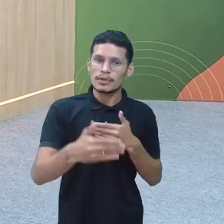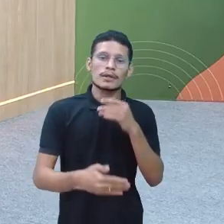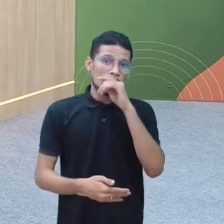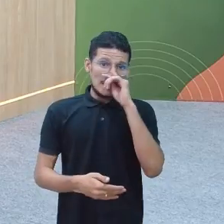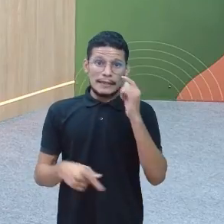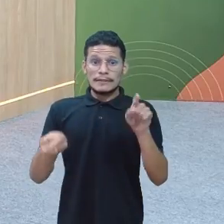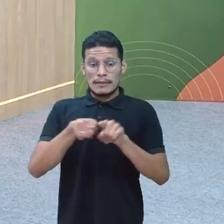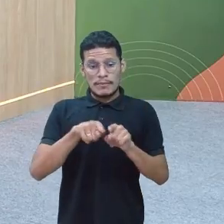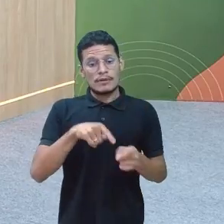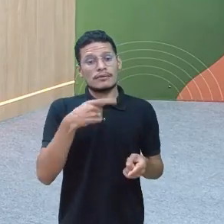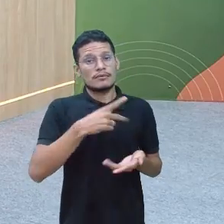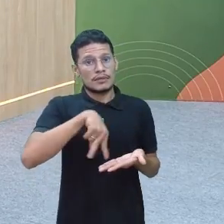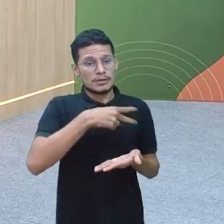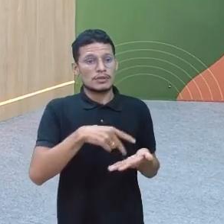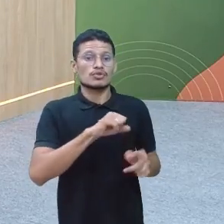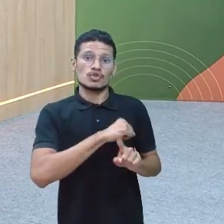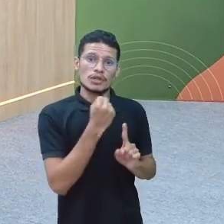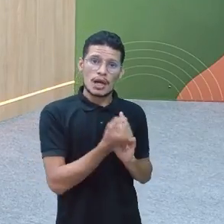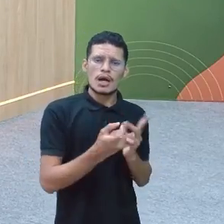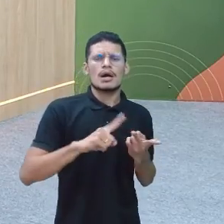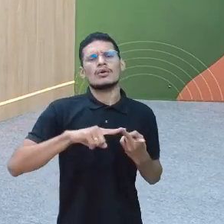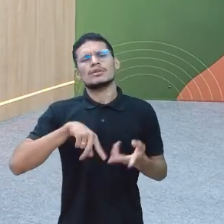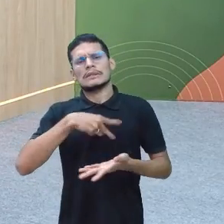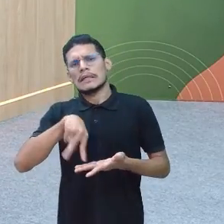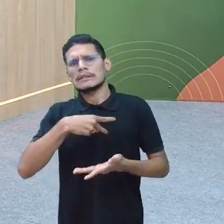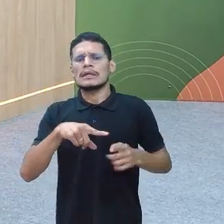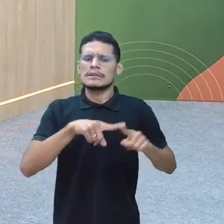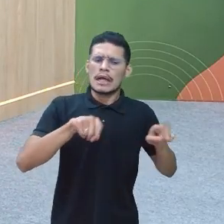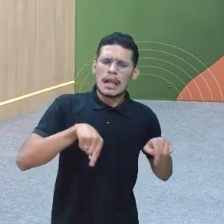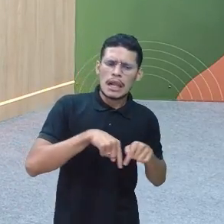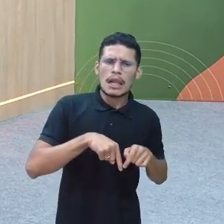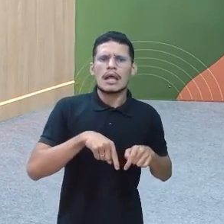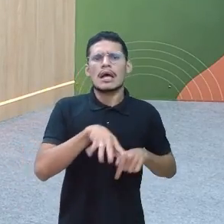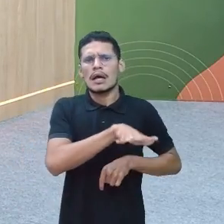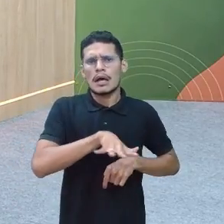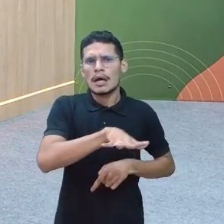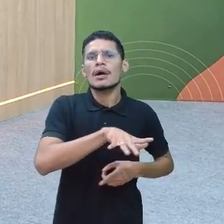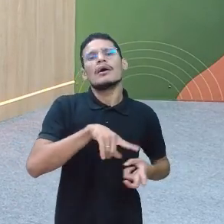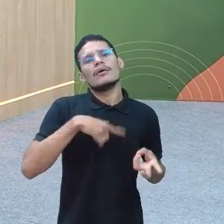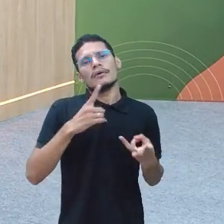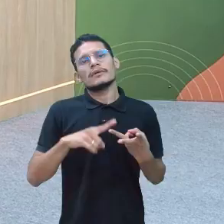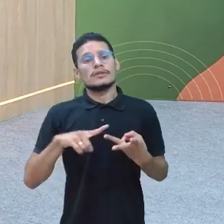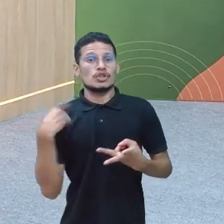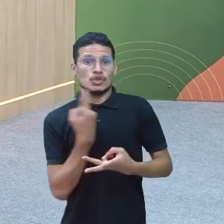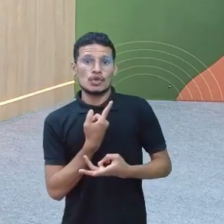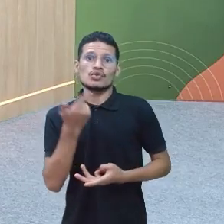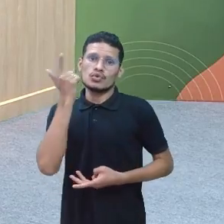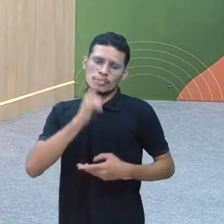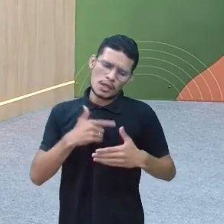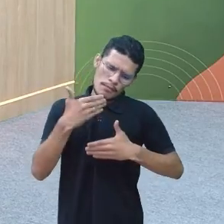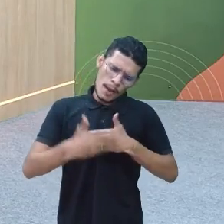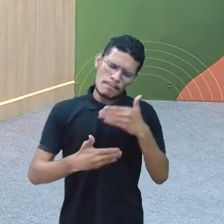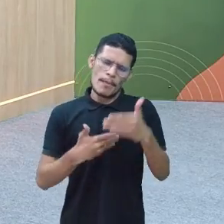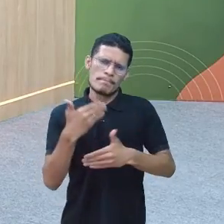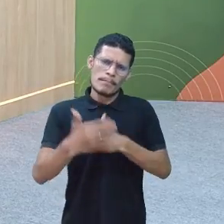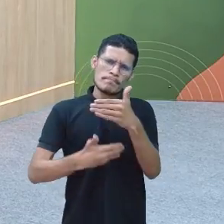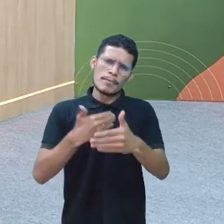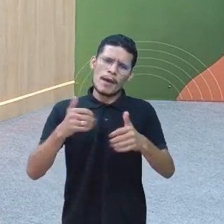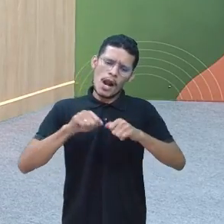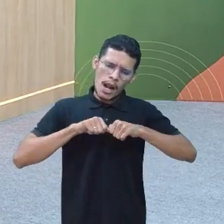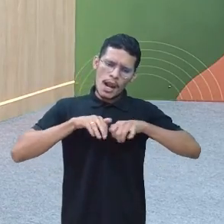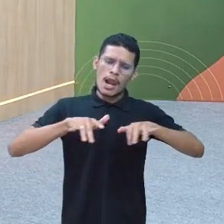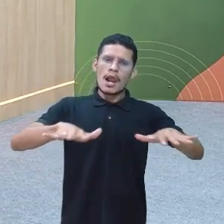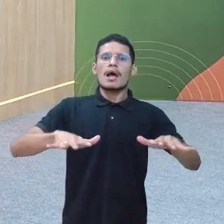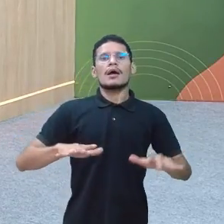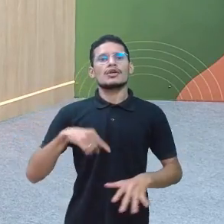danças sociais para a dança de salão, e aí a gente consegue seguir e aumentar e ampliar a